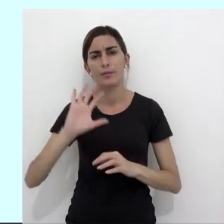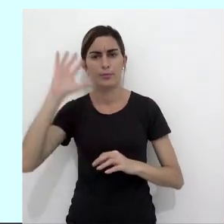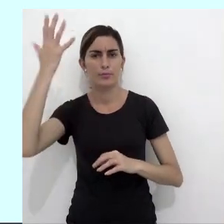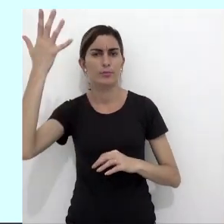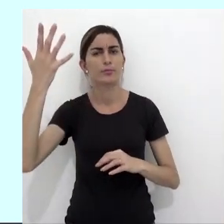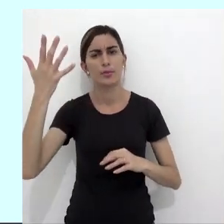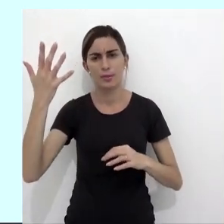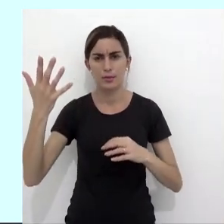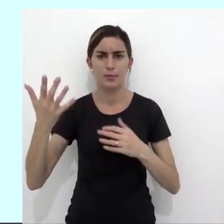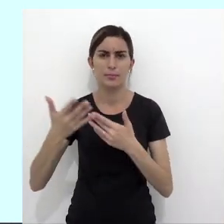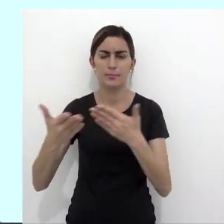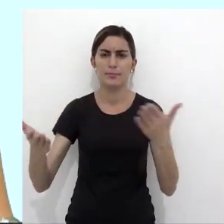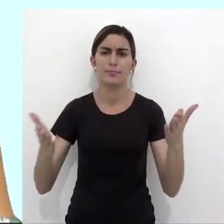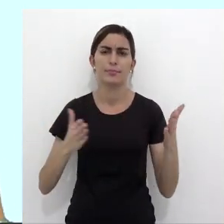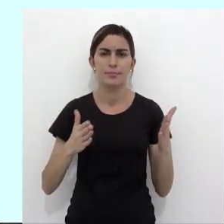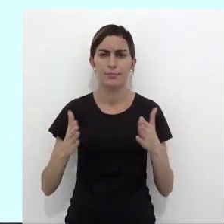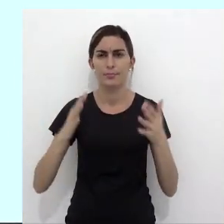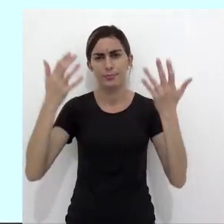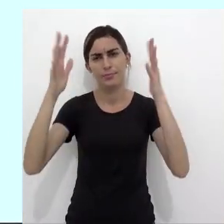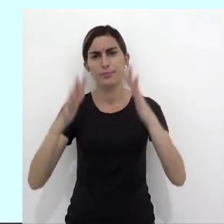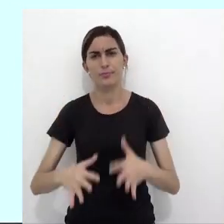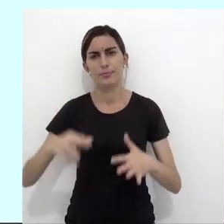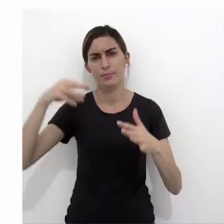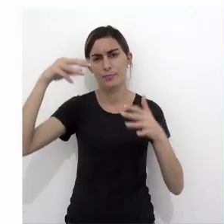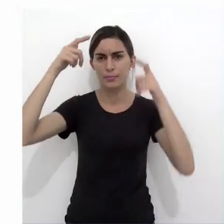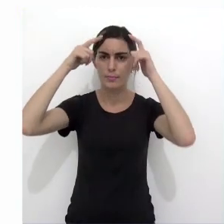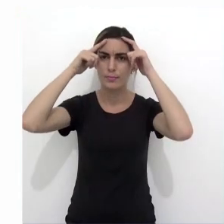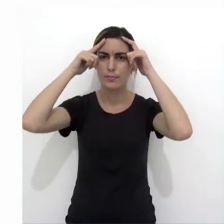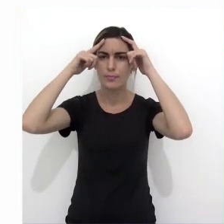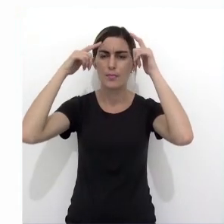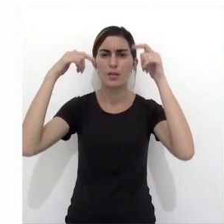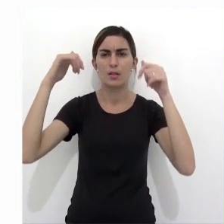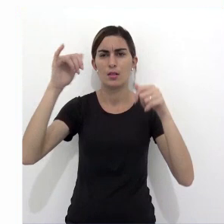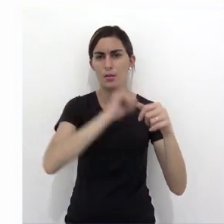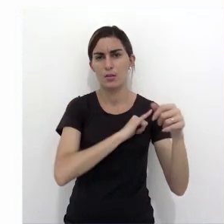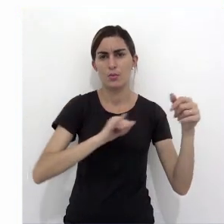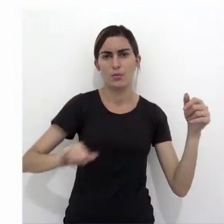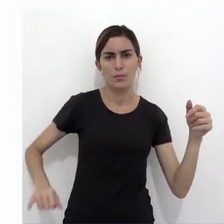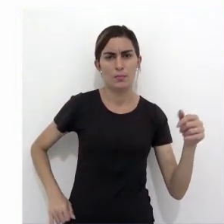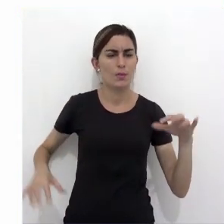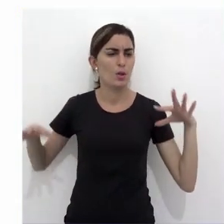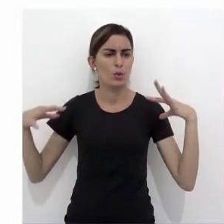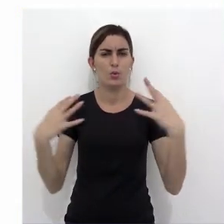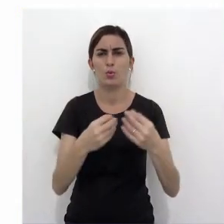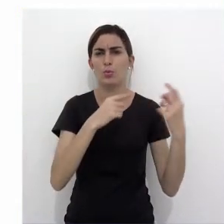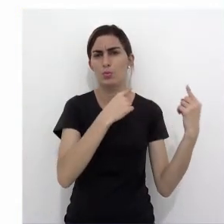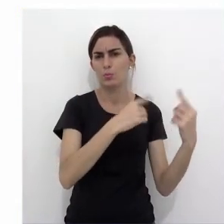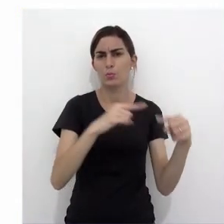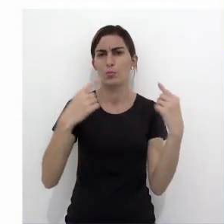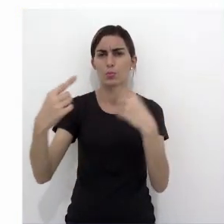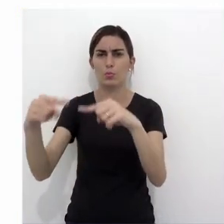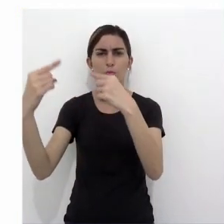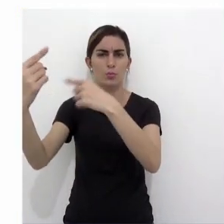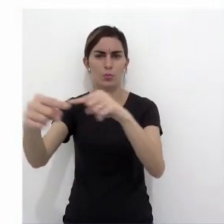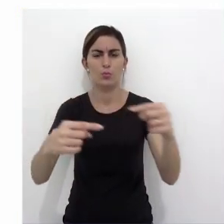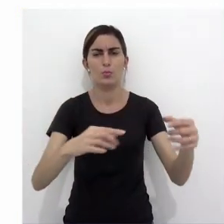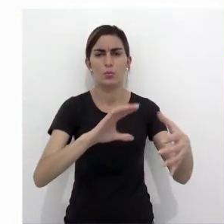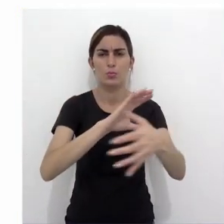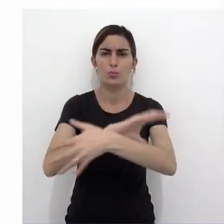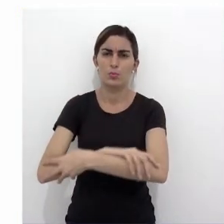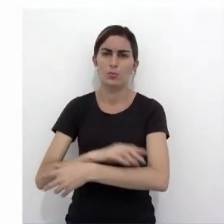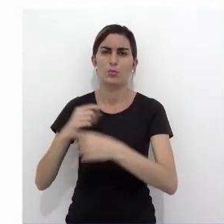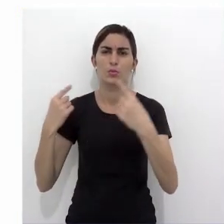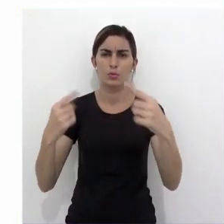ocorre a queda da monarquia. O império é atacado por todos os setores, sendo